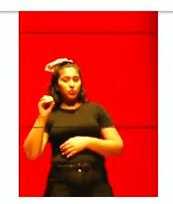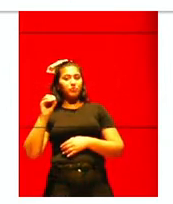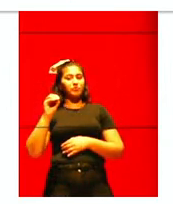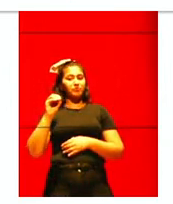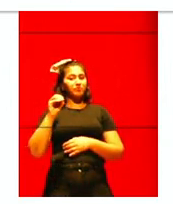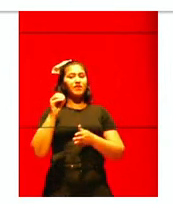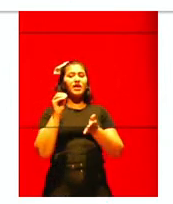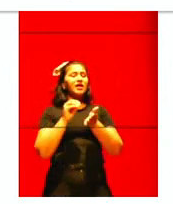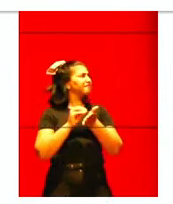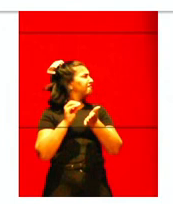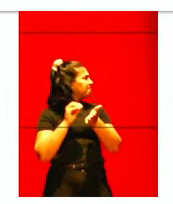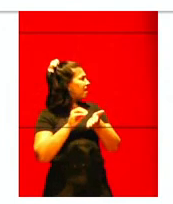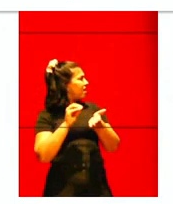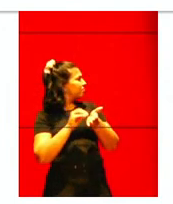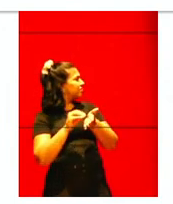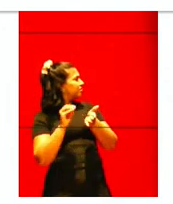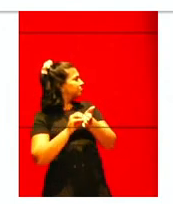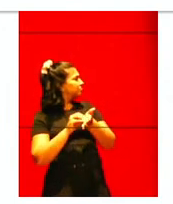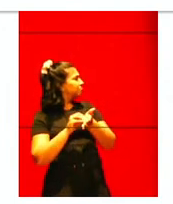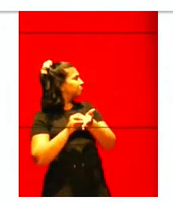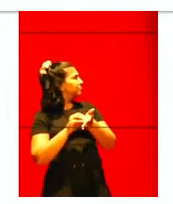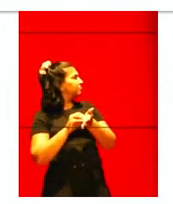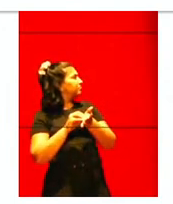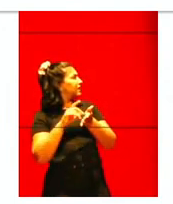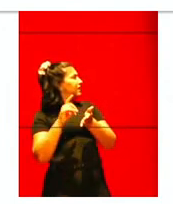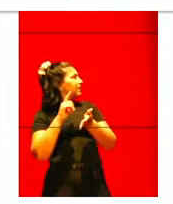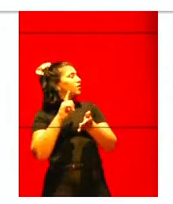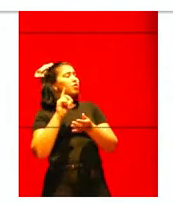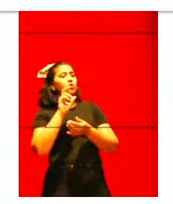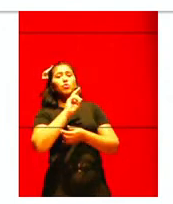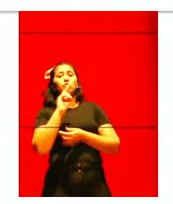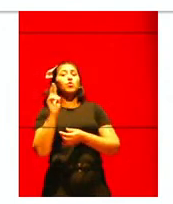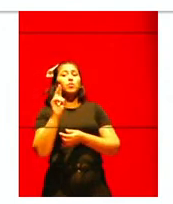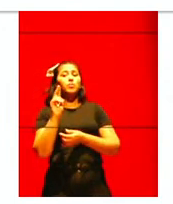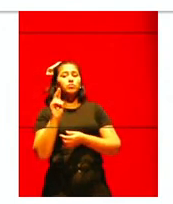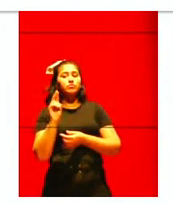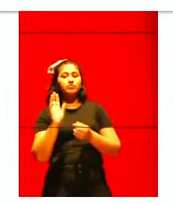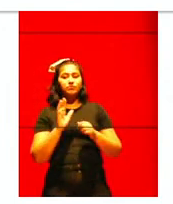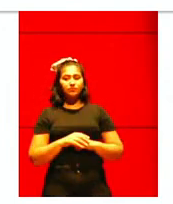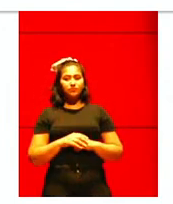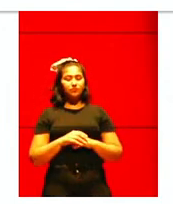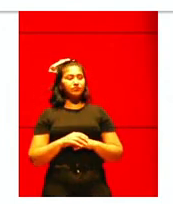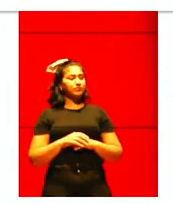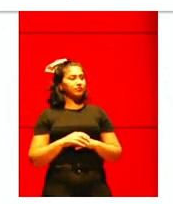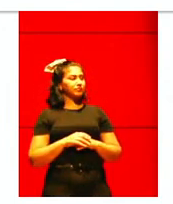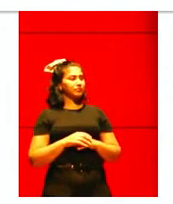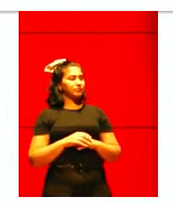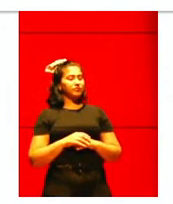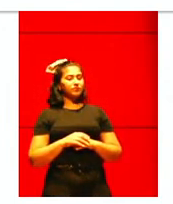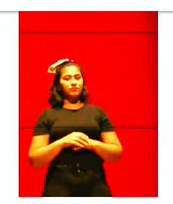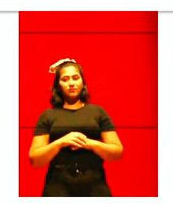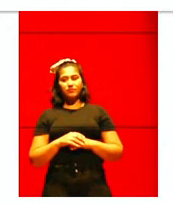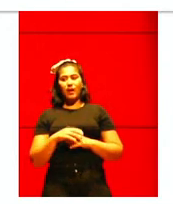ramificação. Como é que fica o benzeno como ramificação? Qual é o nome dele? Hã?